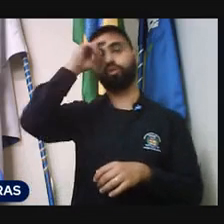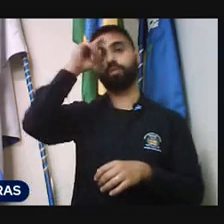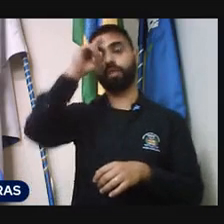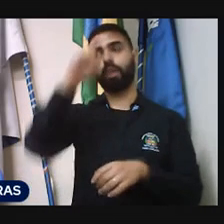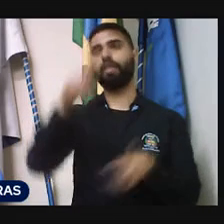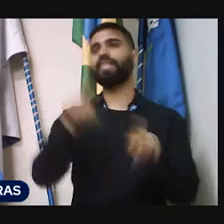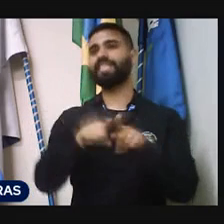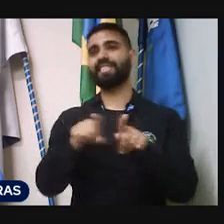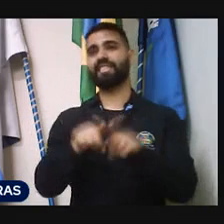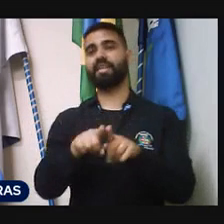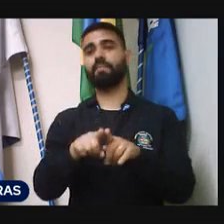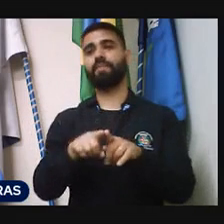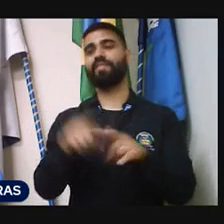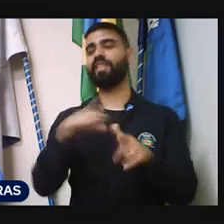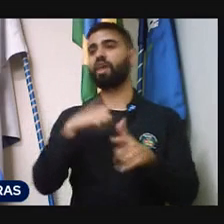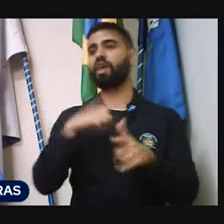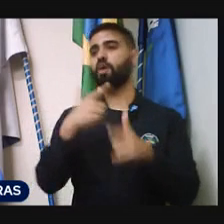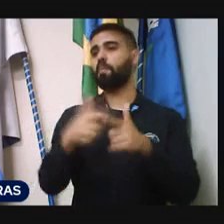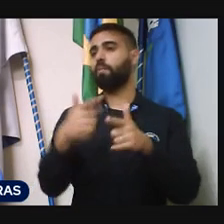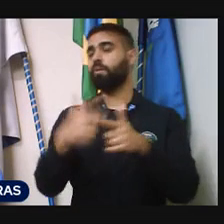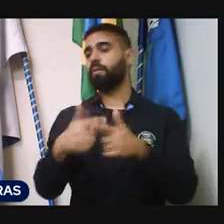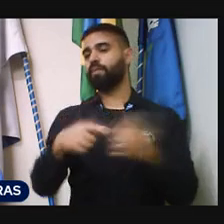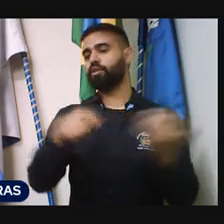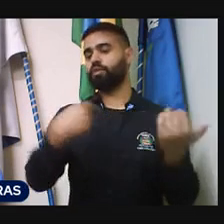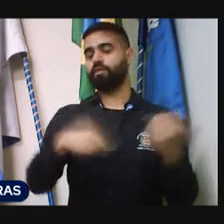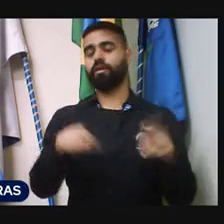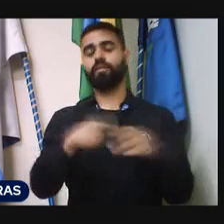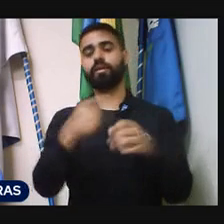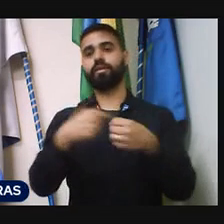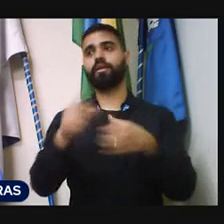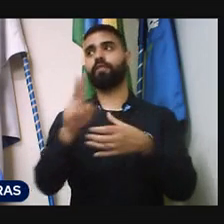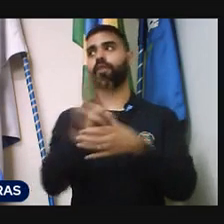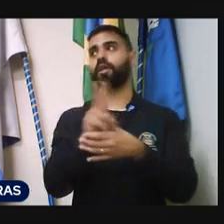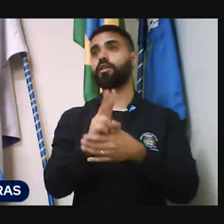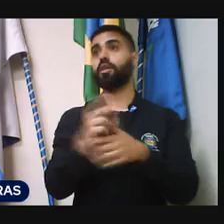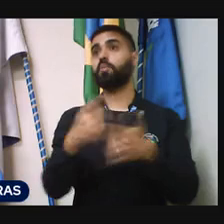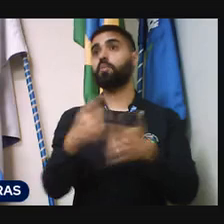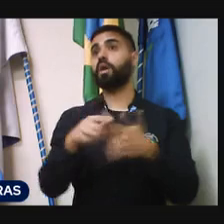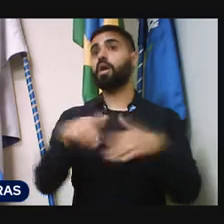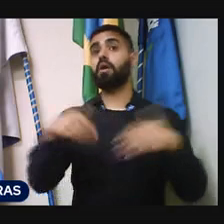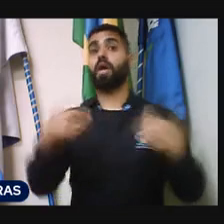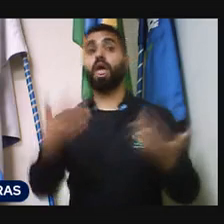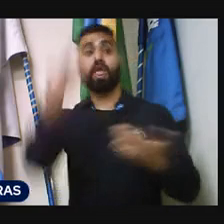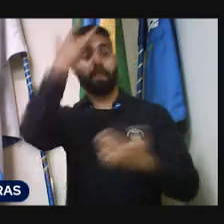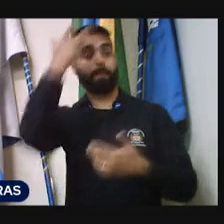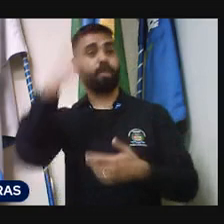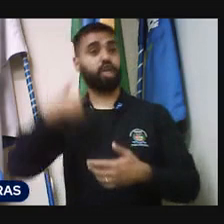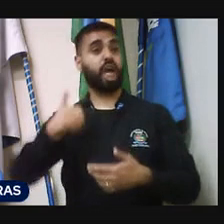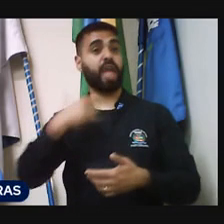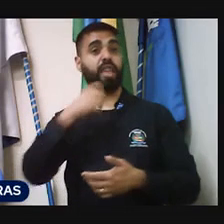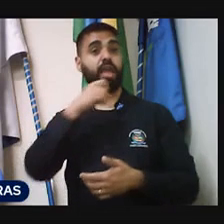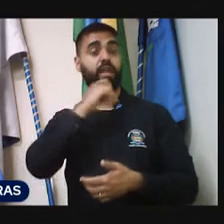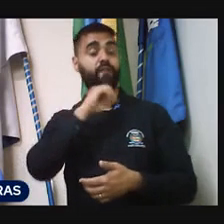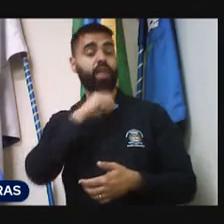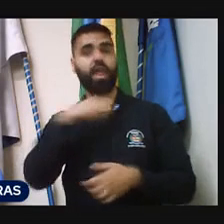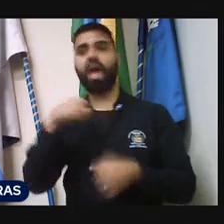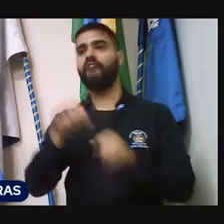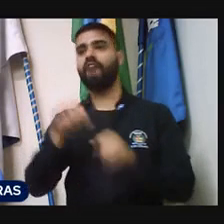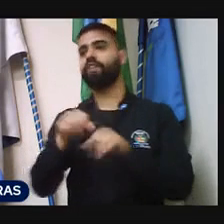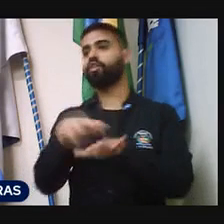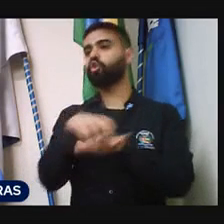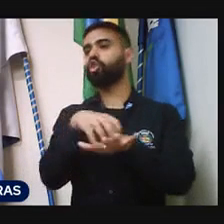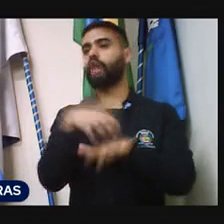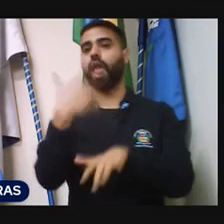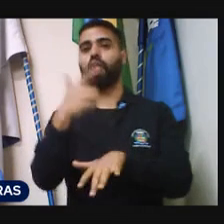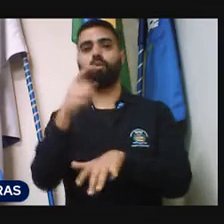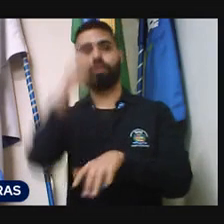vai ser a saúde financeira do distrito e o do município porque quem da terceira idade vai fazer turismo no lugar onde